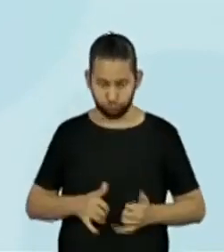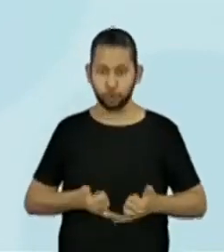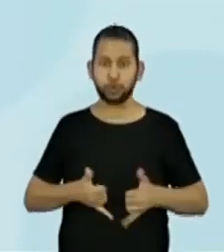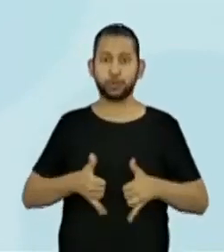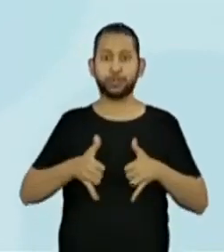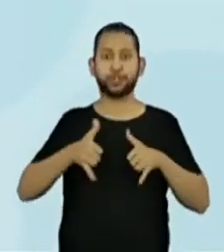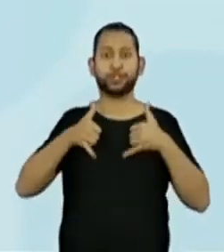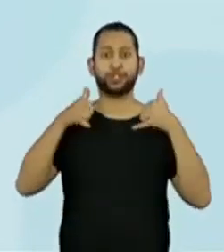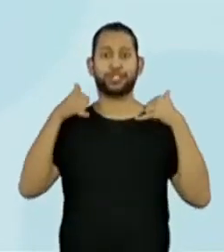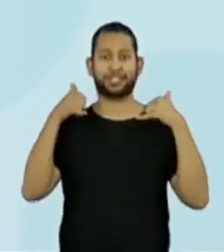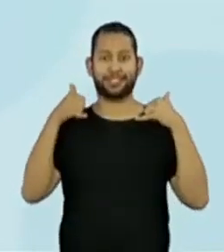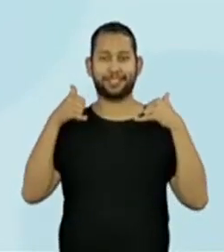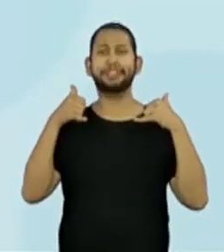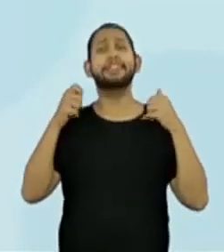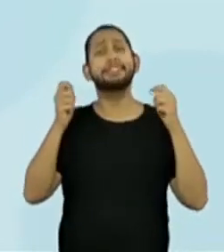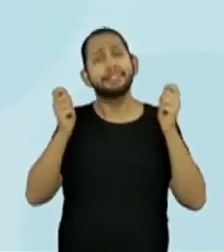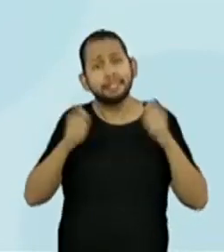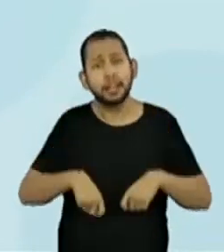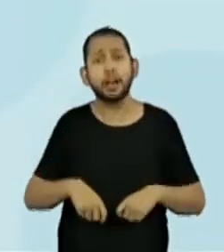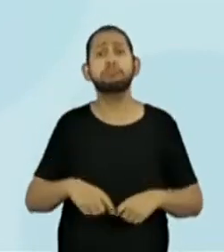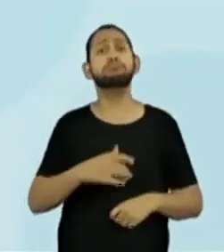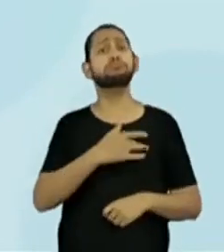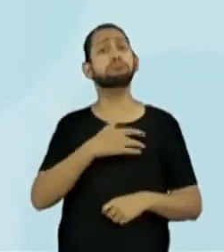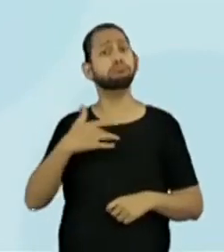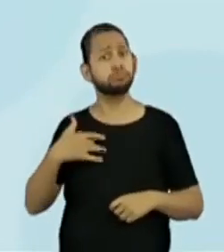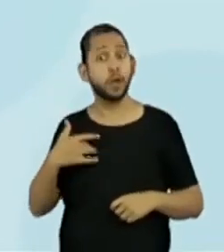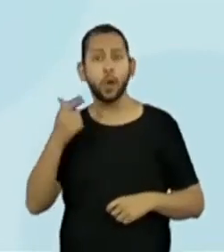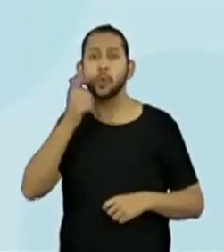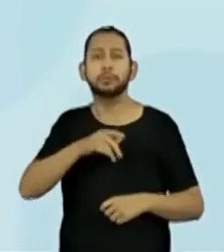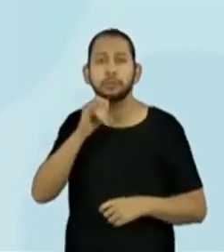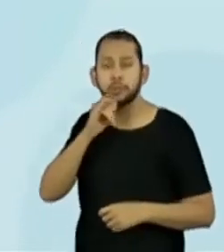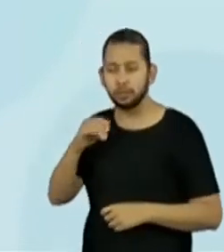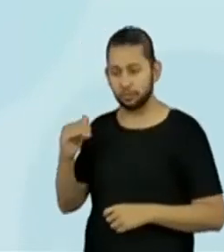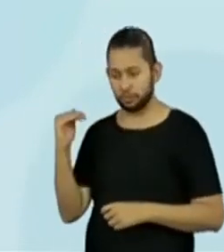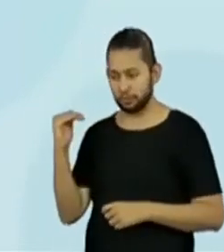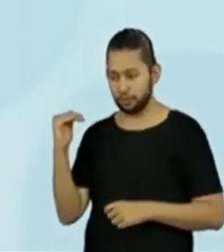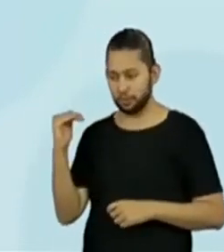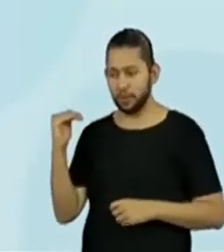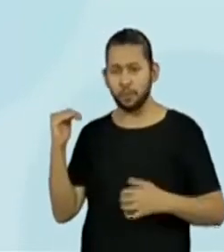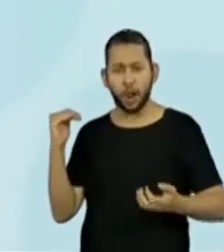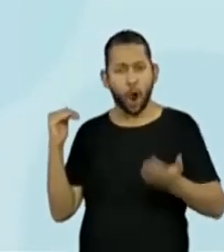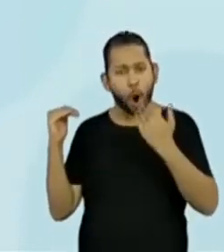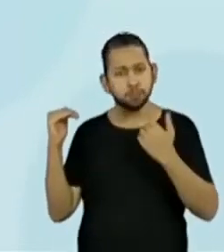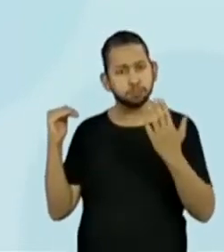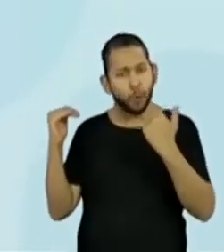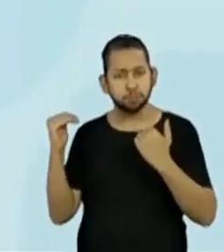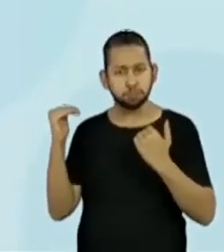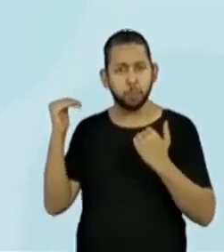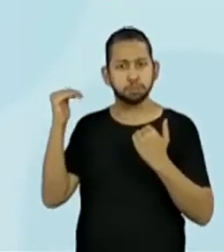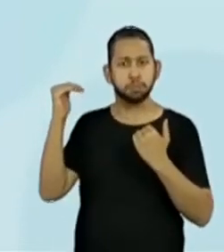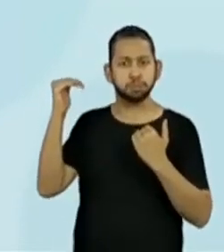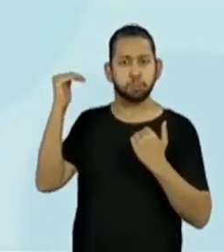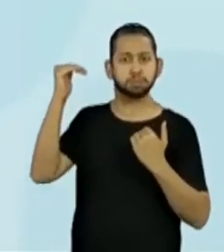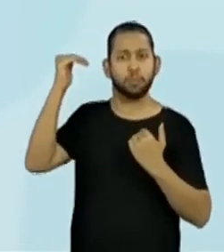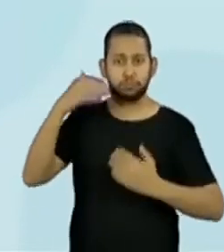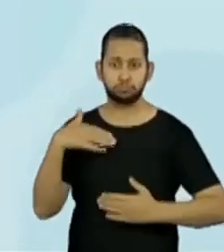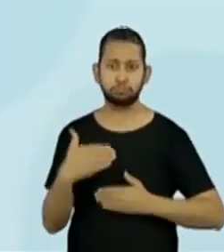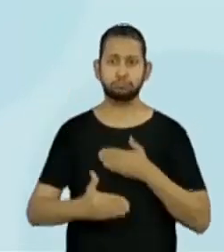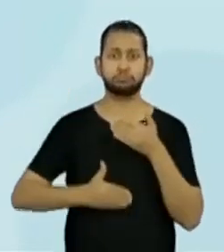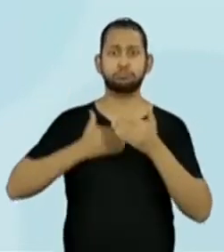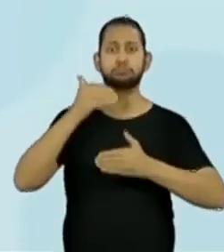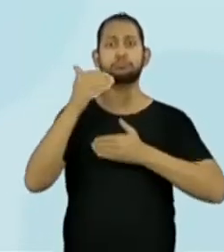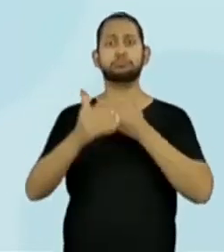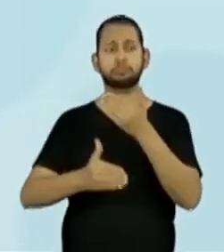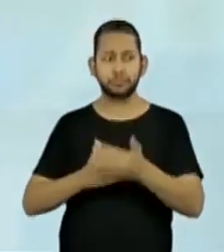eles permitem que a gente possa crescer, se desenvolver e se curar, não é